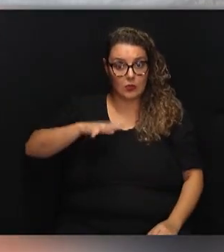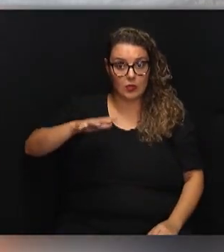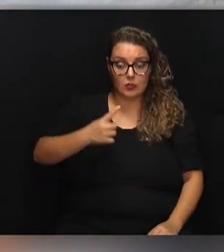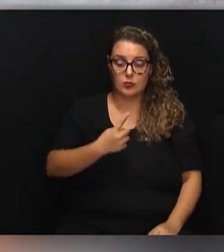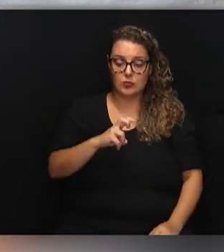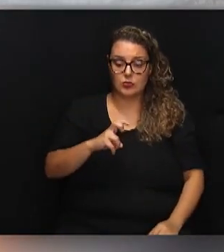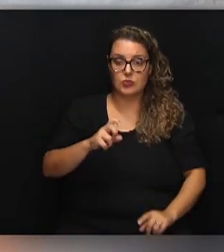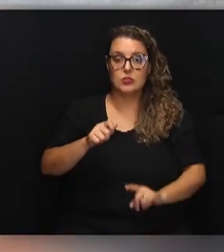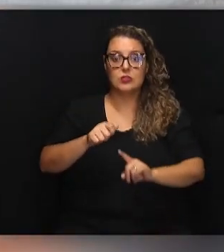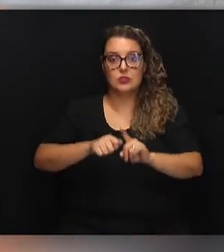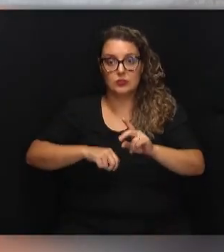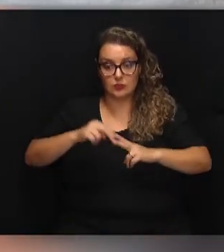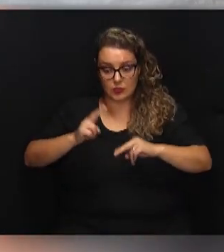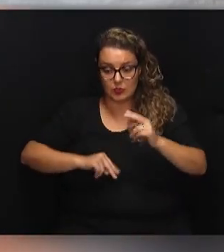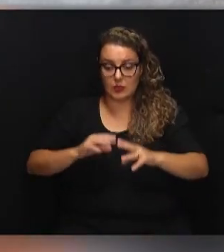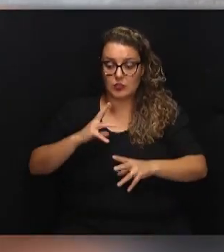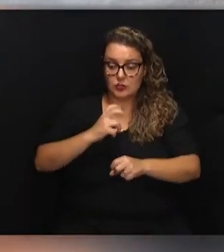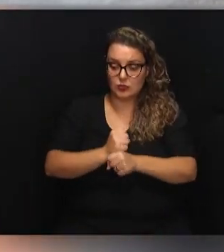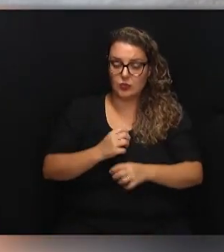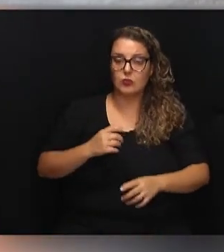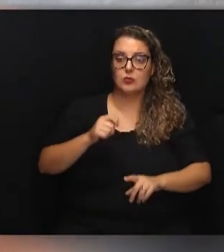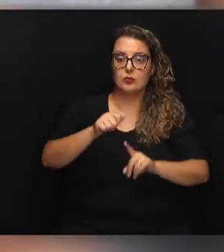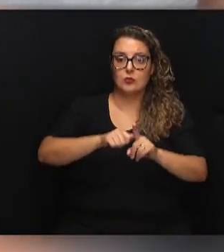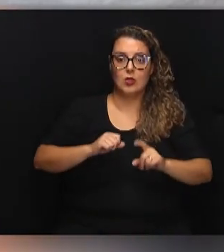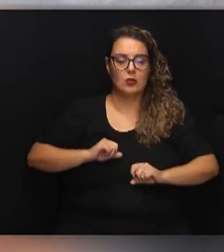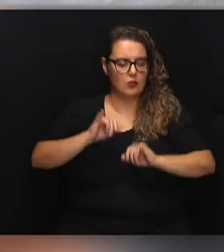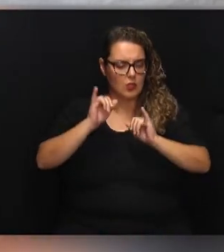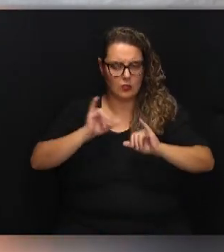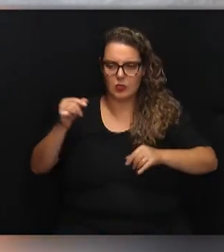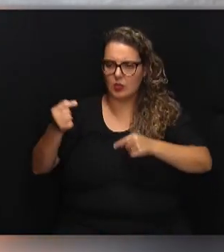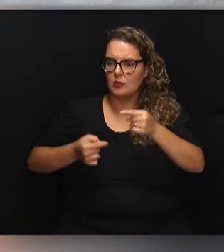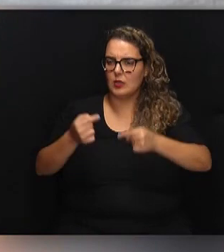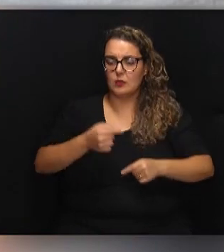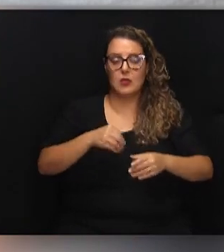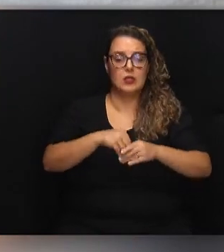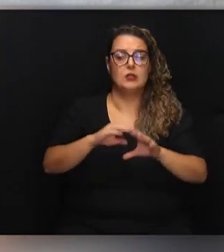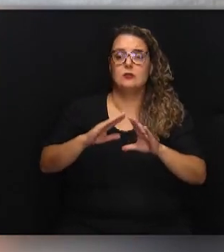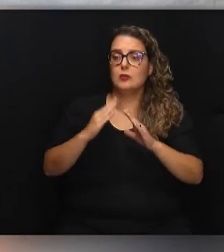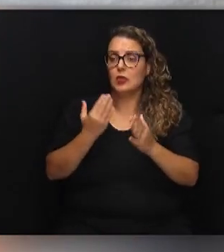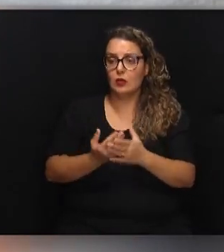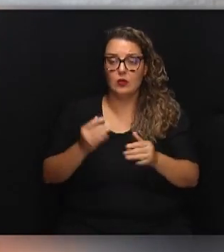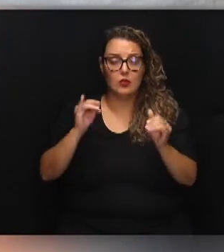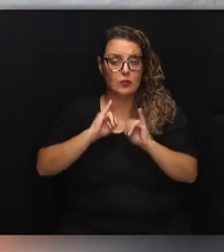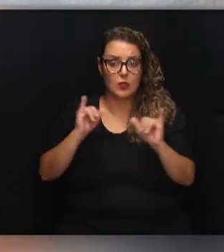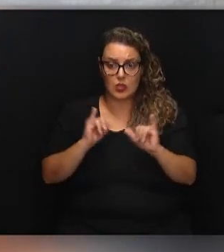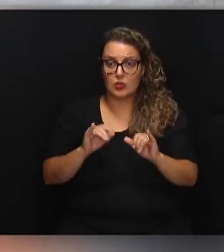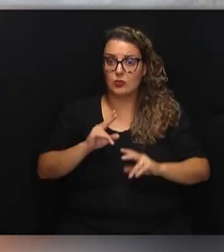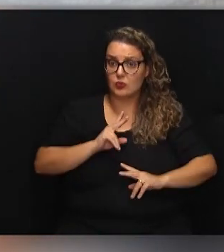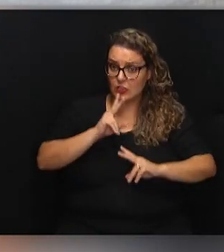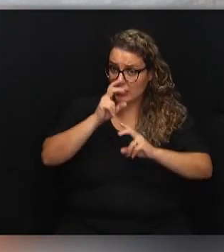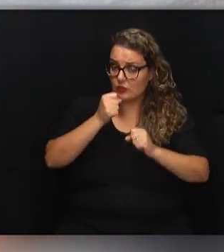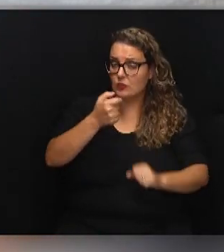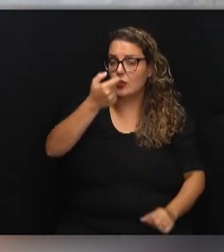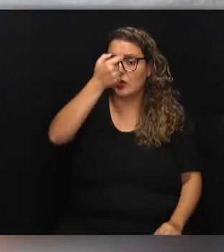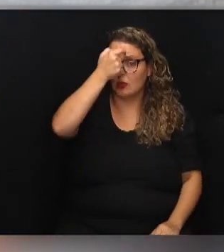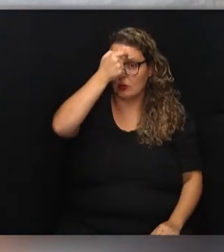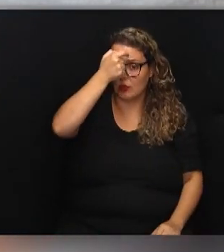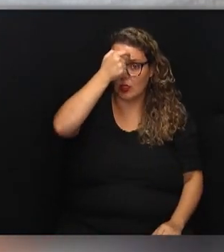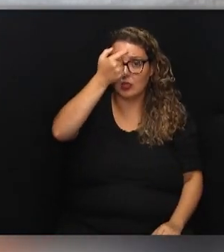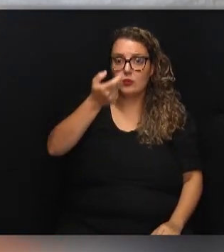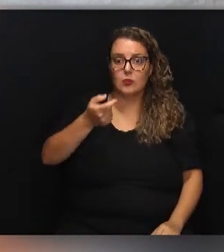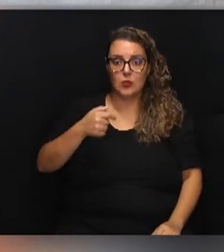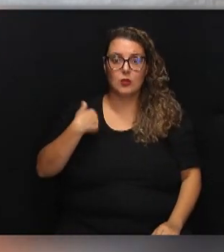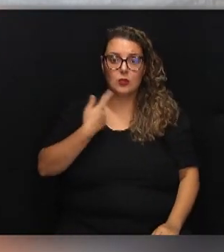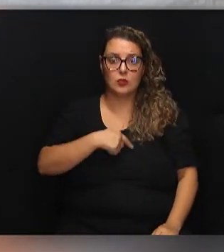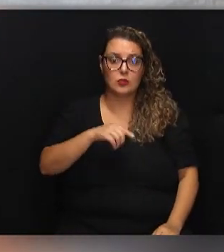mês todo, a gente fazer uma campanha forte, debater nas escolas, fazer uma campanha forte para conscientizar o nosso